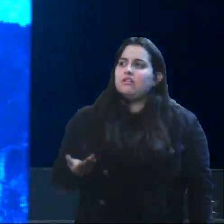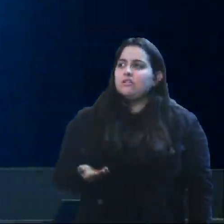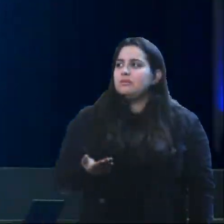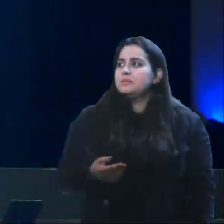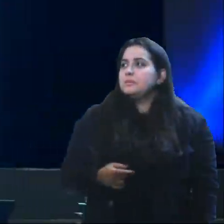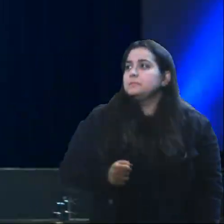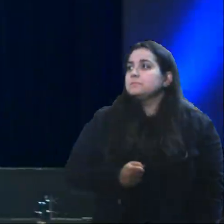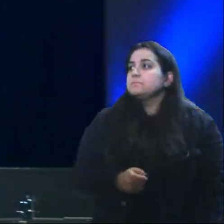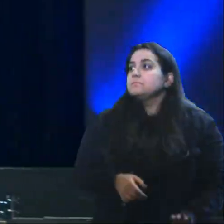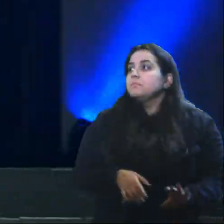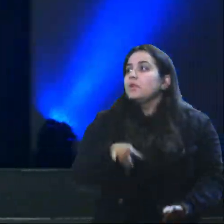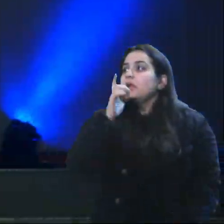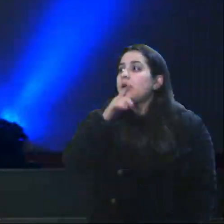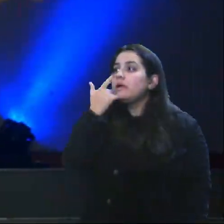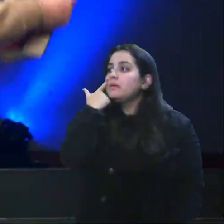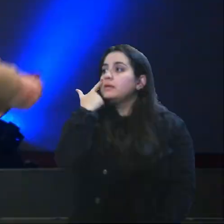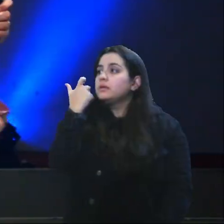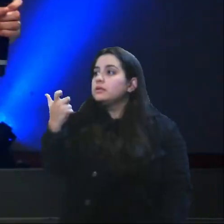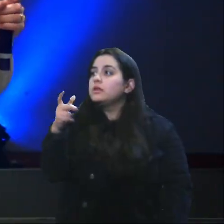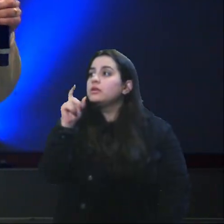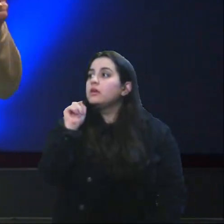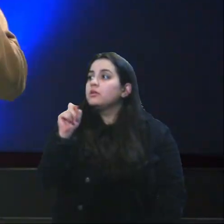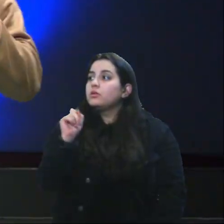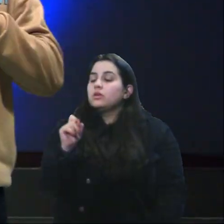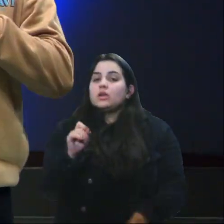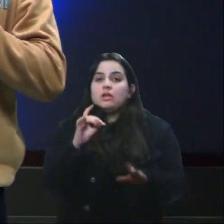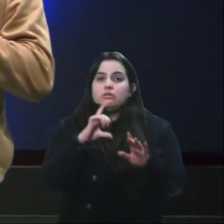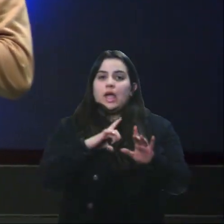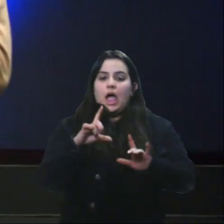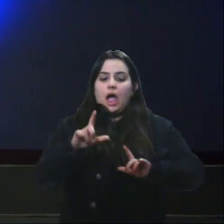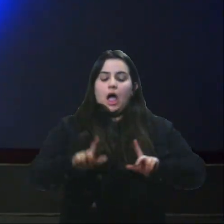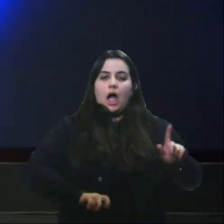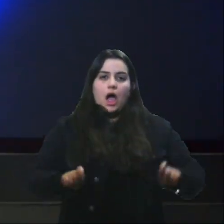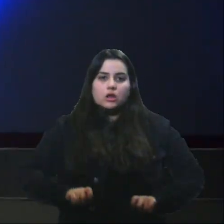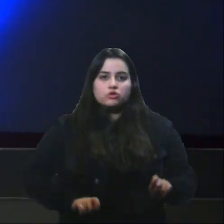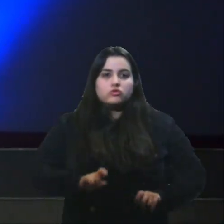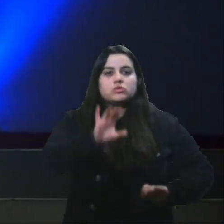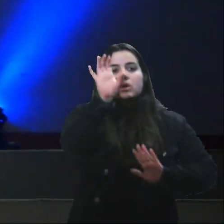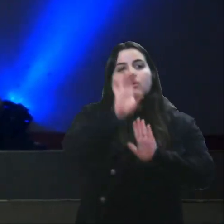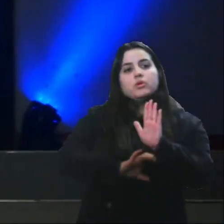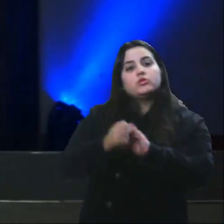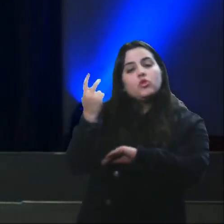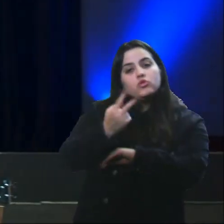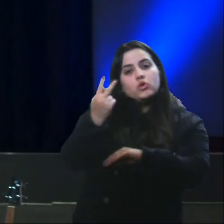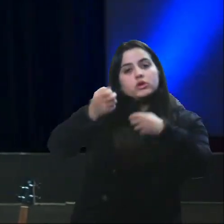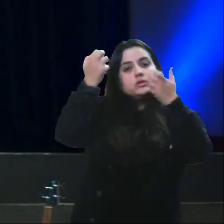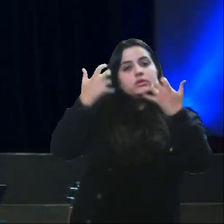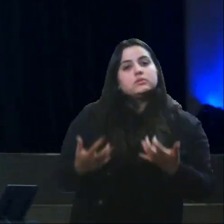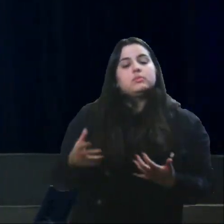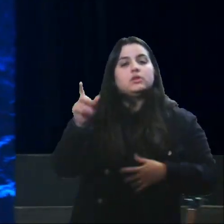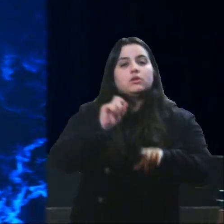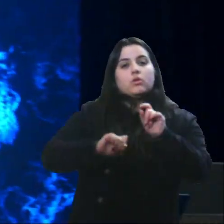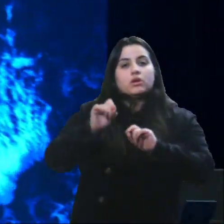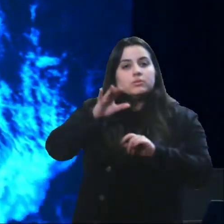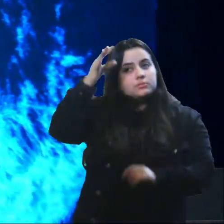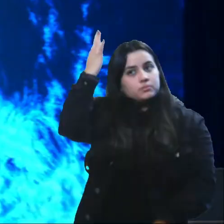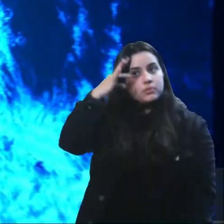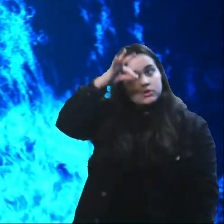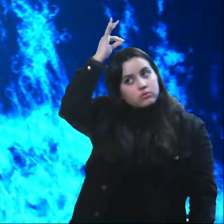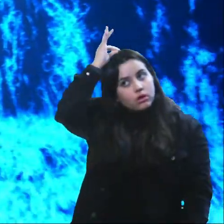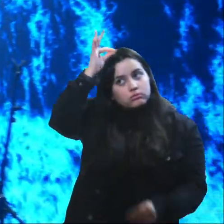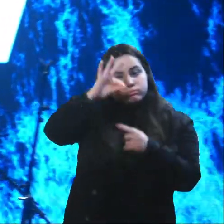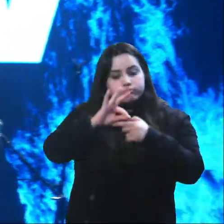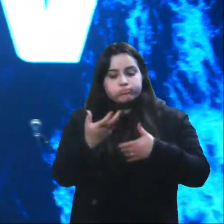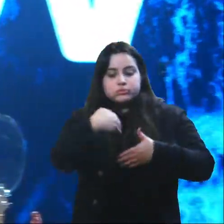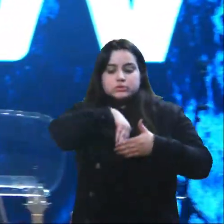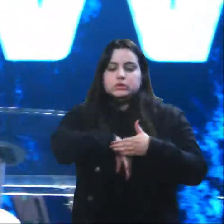E é interessante porque depois, em Atos 2, a Bíblia fala que o Espírito Santo habitando dentro de nós é como um fogo, mas aí